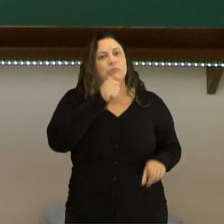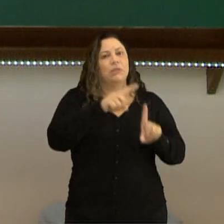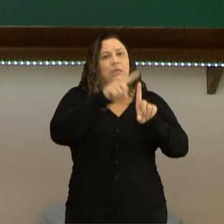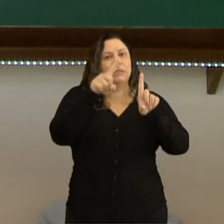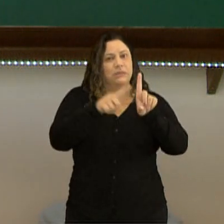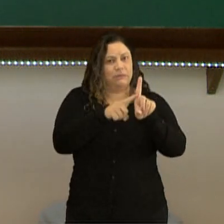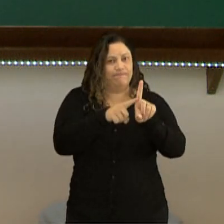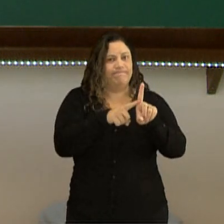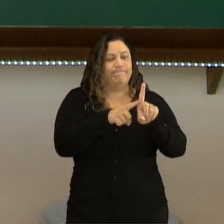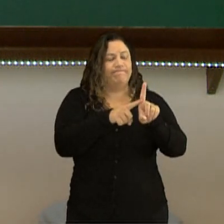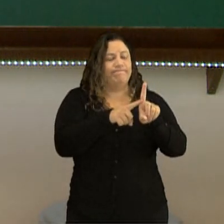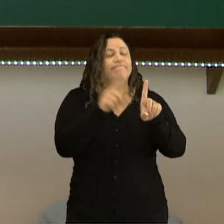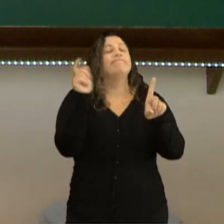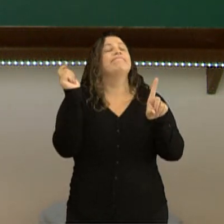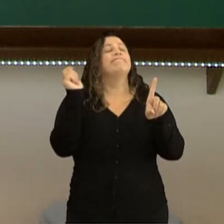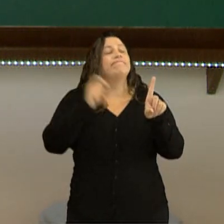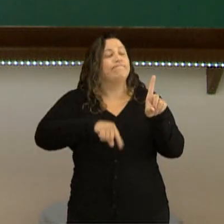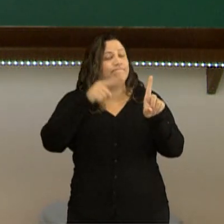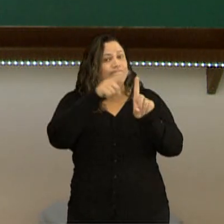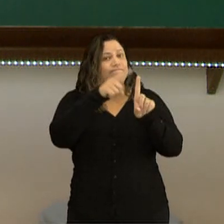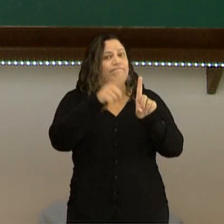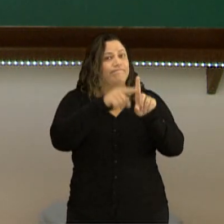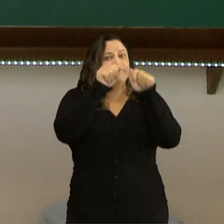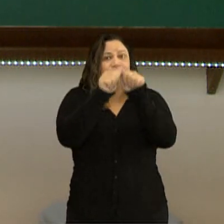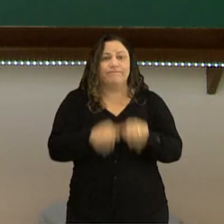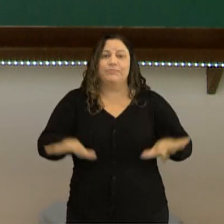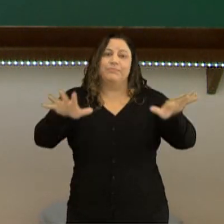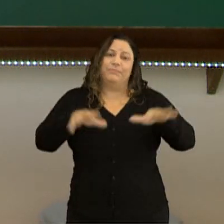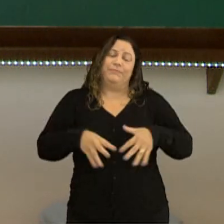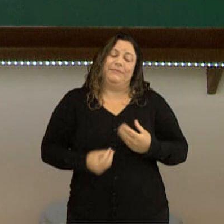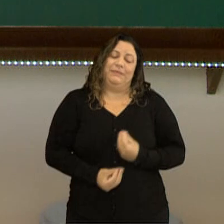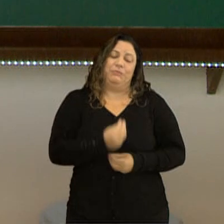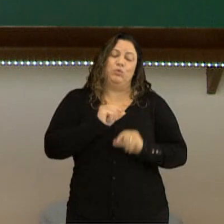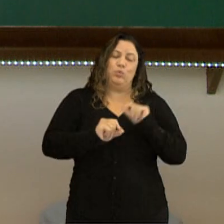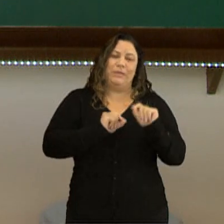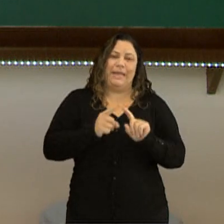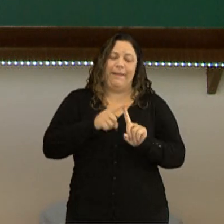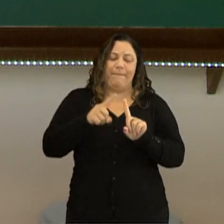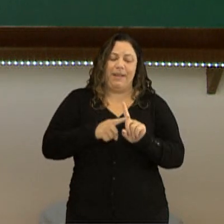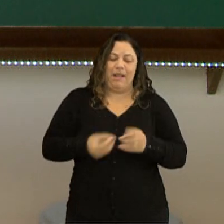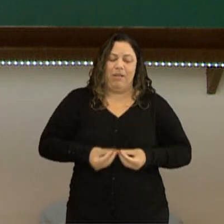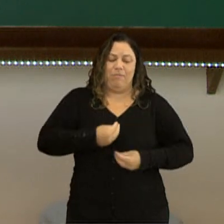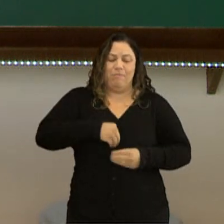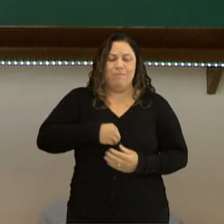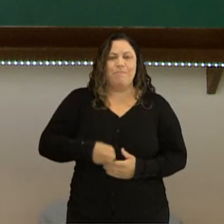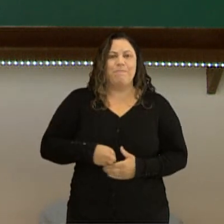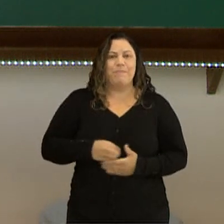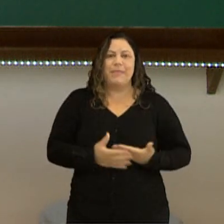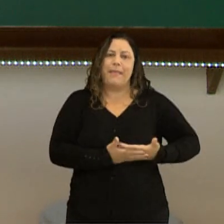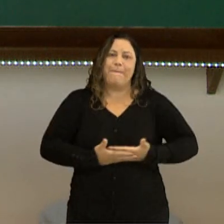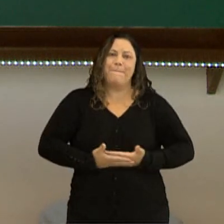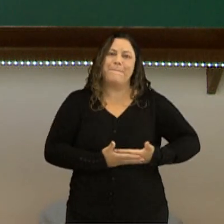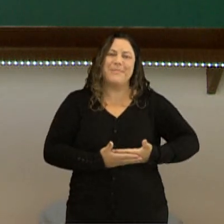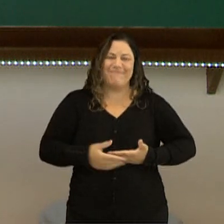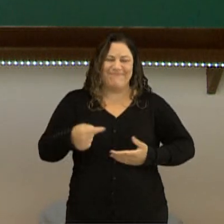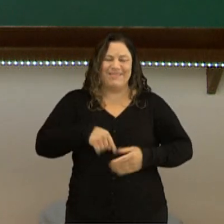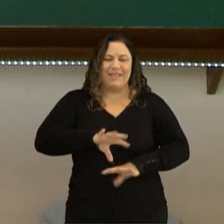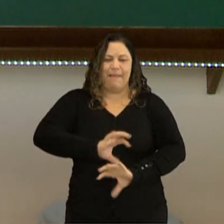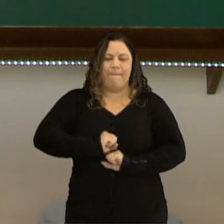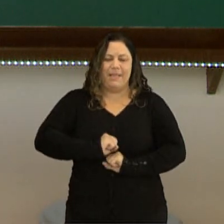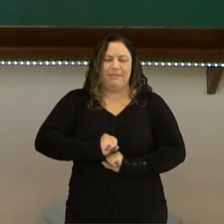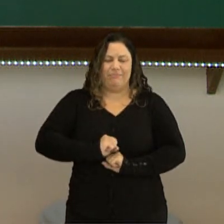grávidas, elas podem transmitir para o bebê. Geralmente, para elas, os sintomas